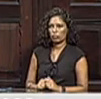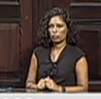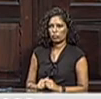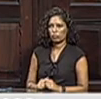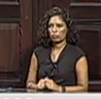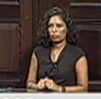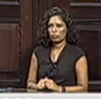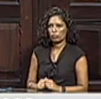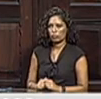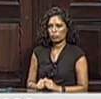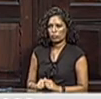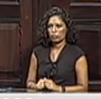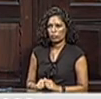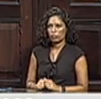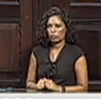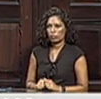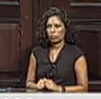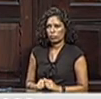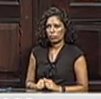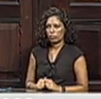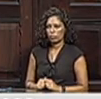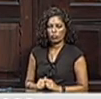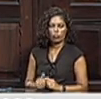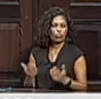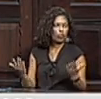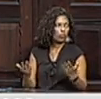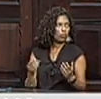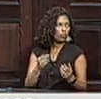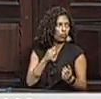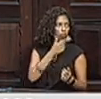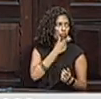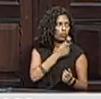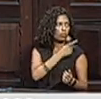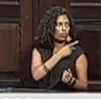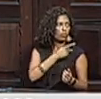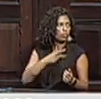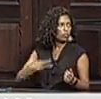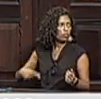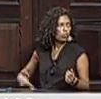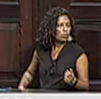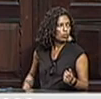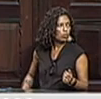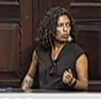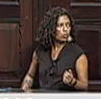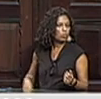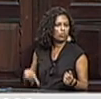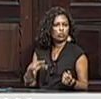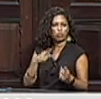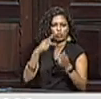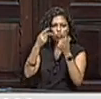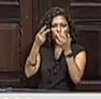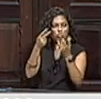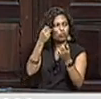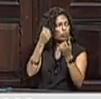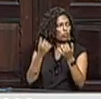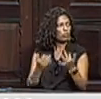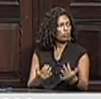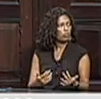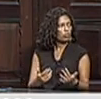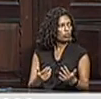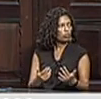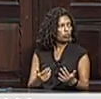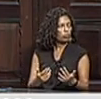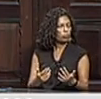Não havendo quem queira fazer a contradita aqui do nosso amigo Paulo Ramos. Então,